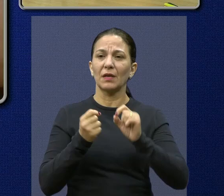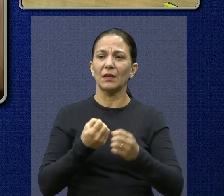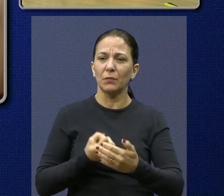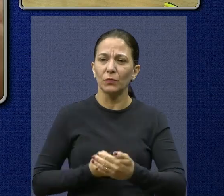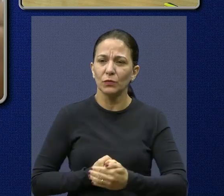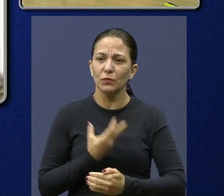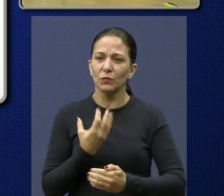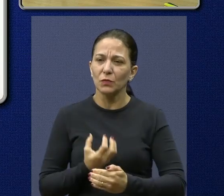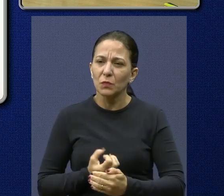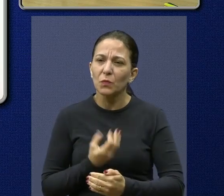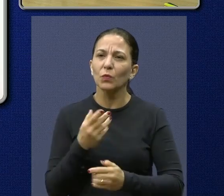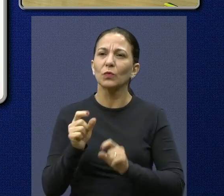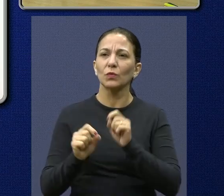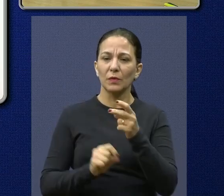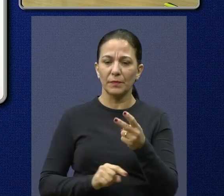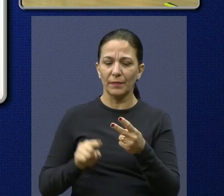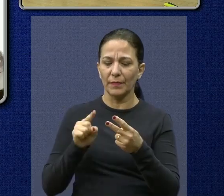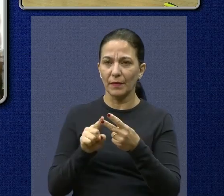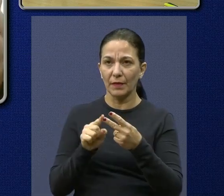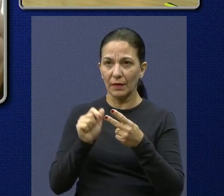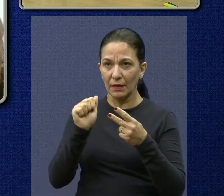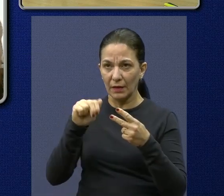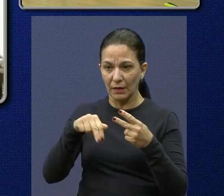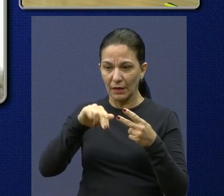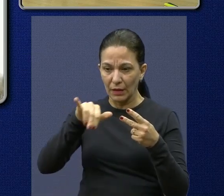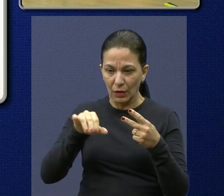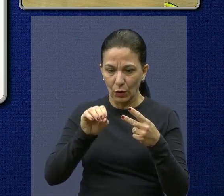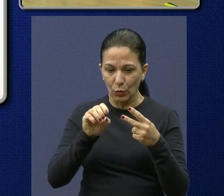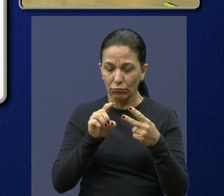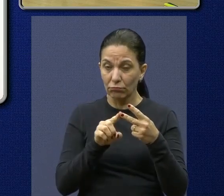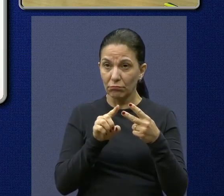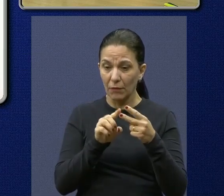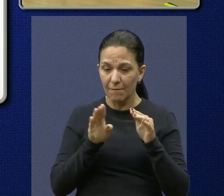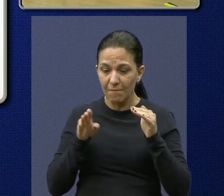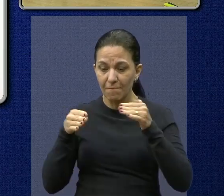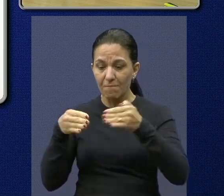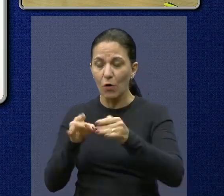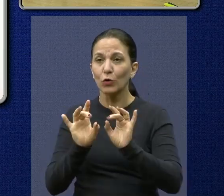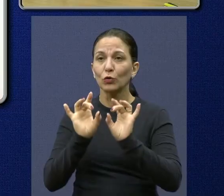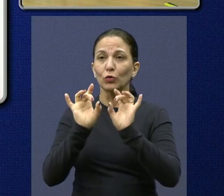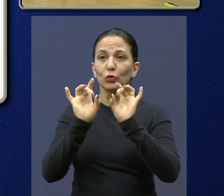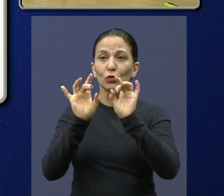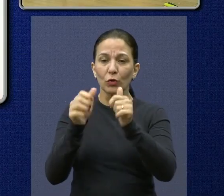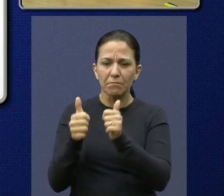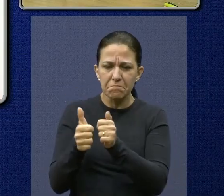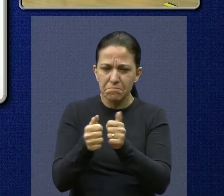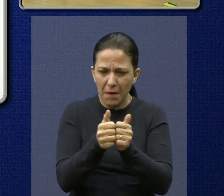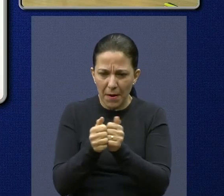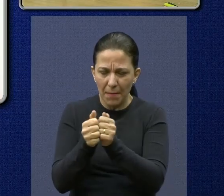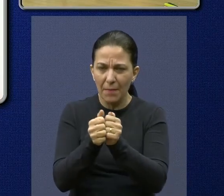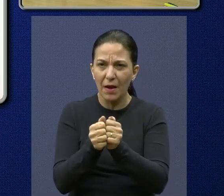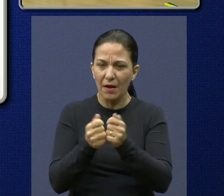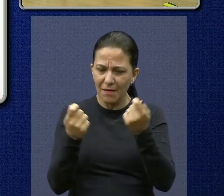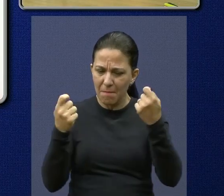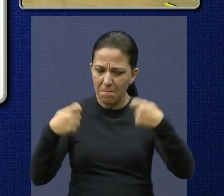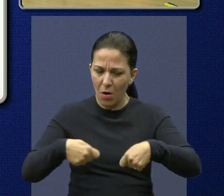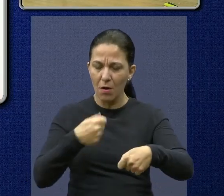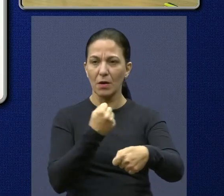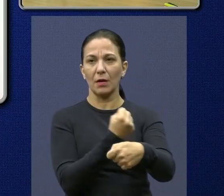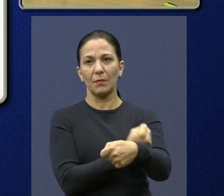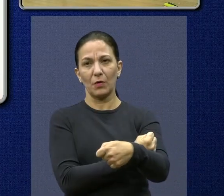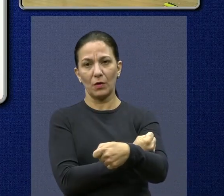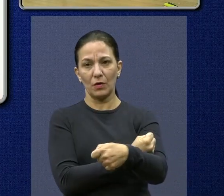o Anjo é um ambulatório aí mais específico apenas para o transtorno do jogo. Tá.